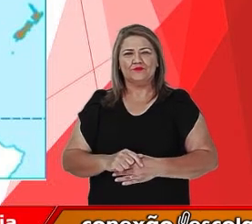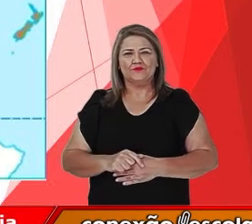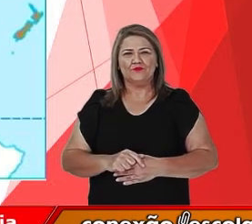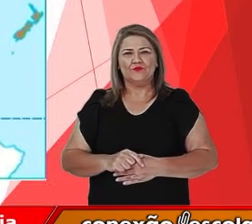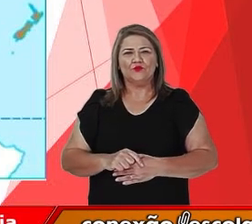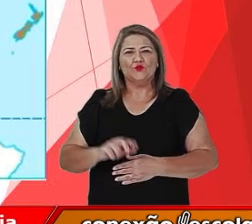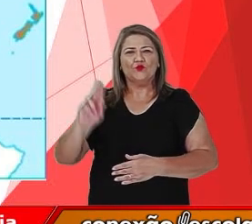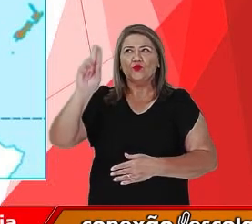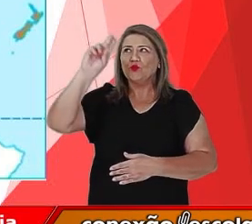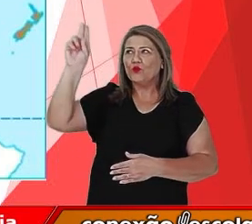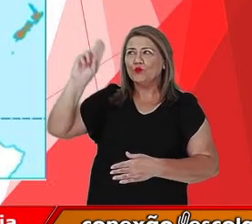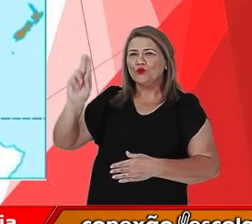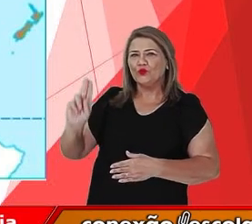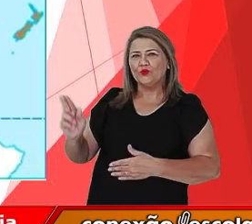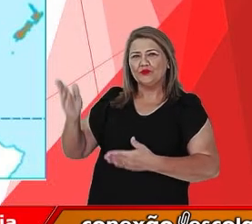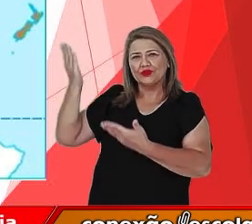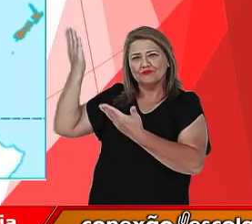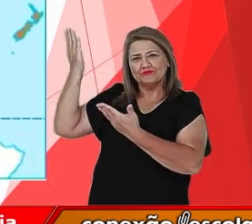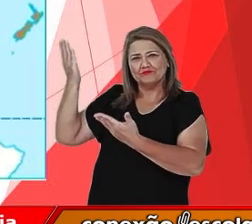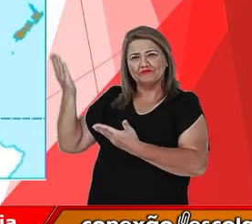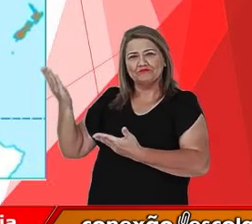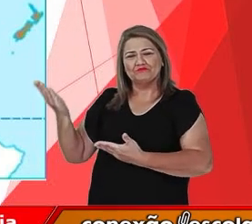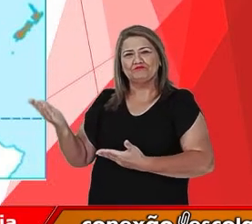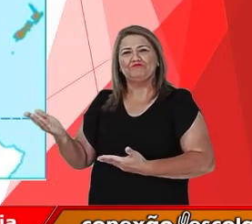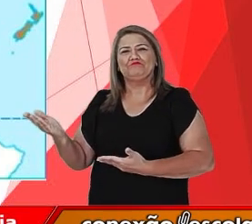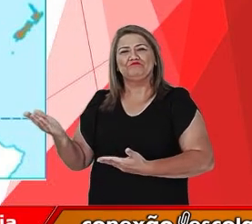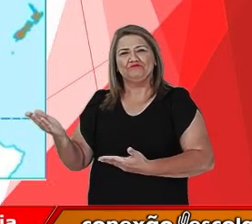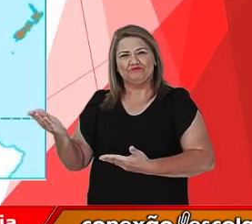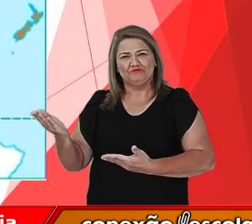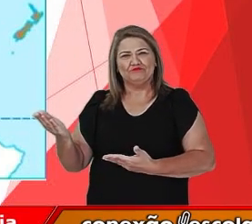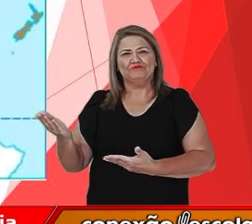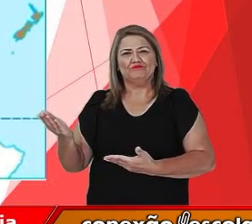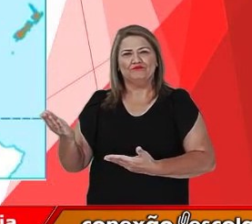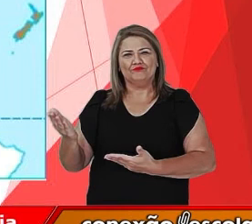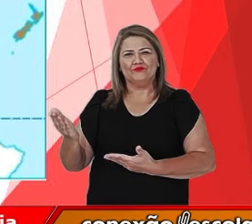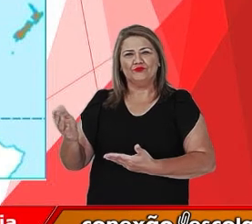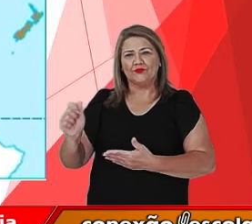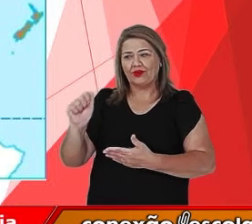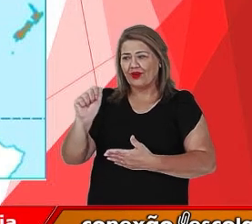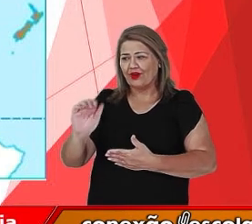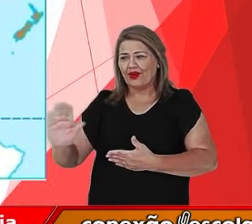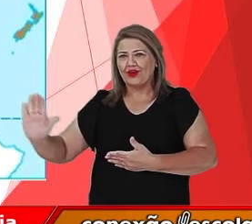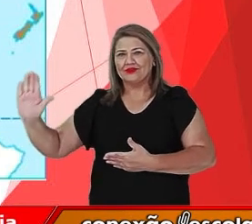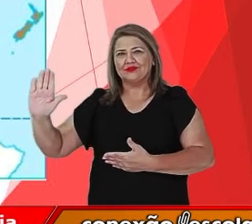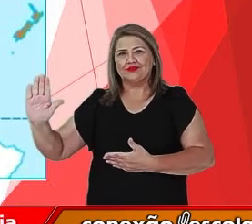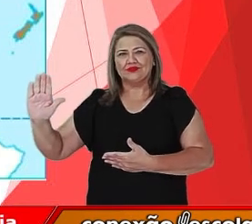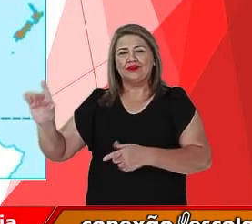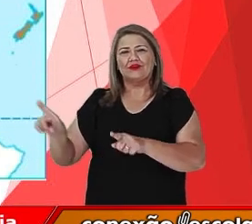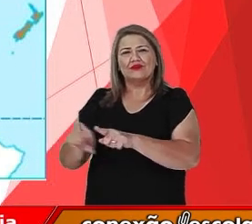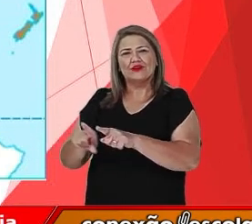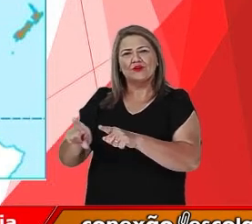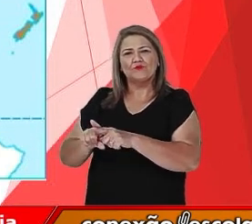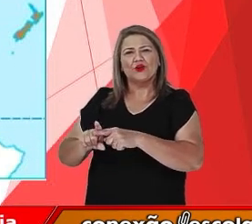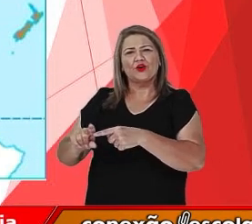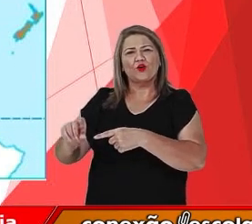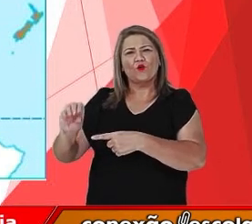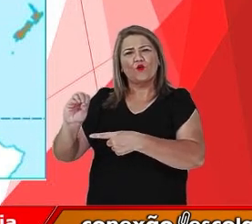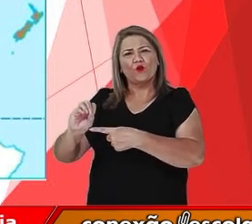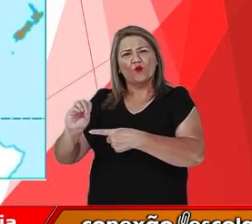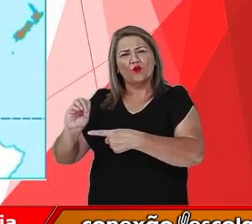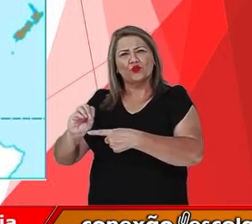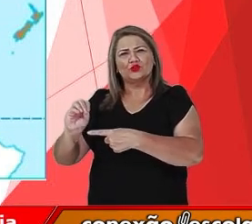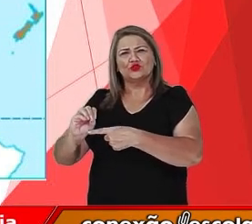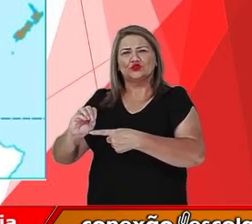Índico, Oceano Pacífico, banhando aqui a Ásia e também o oeste do continente